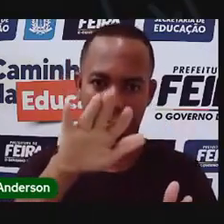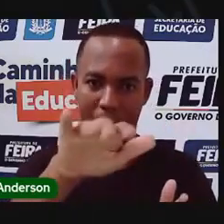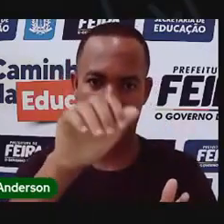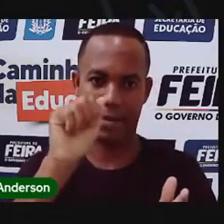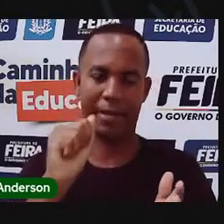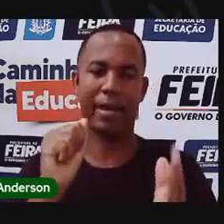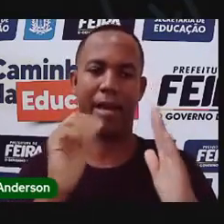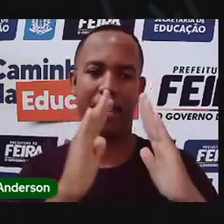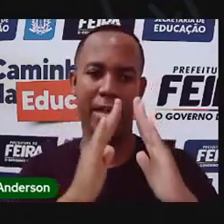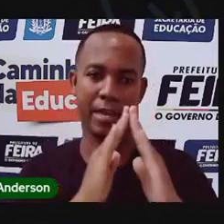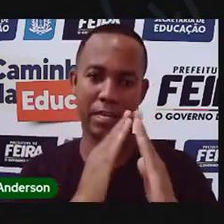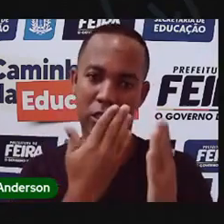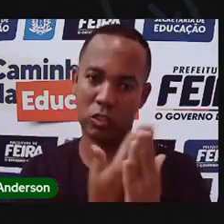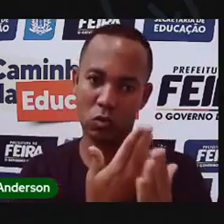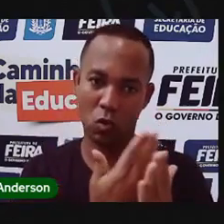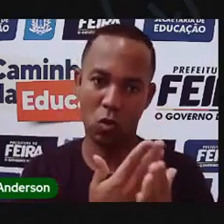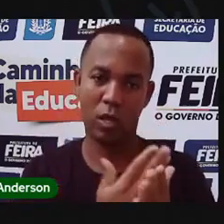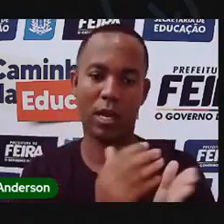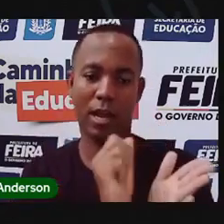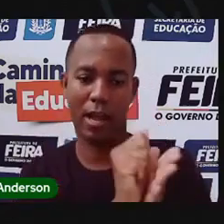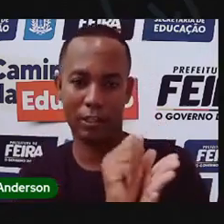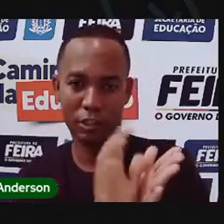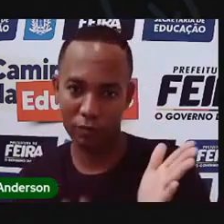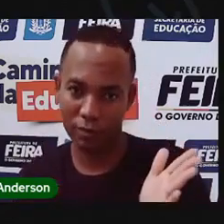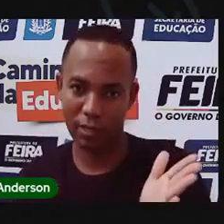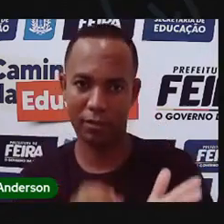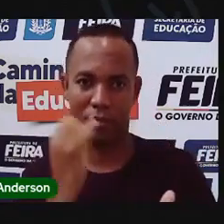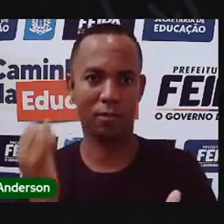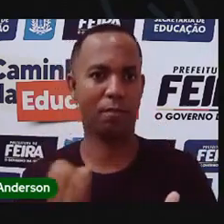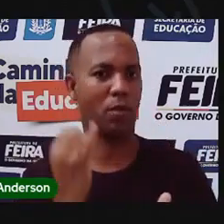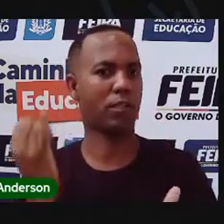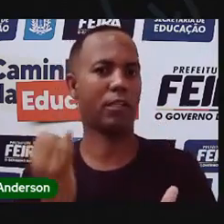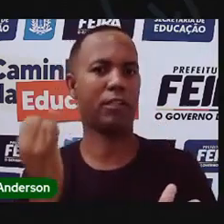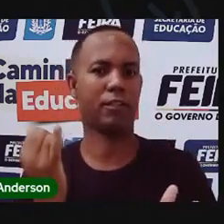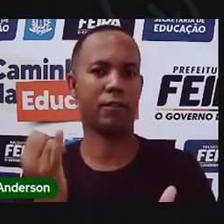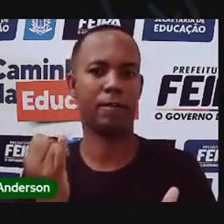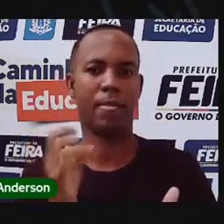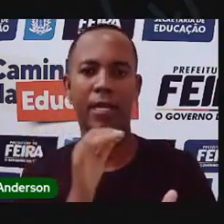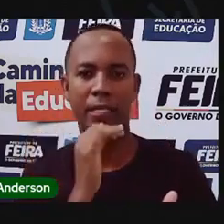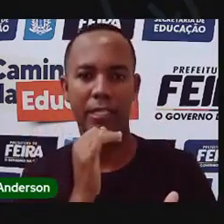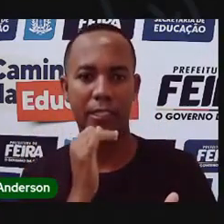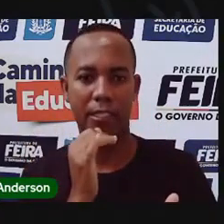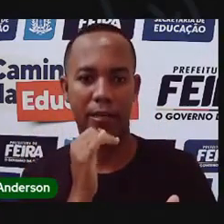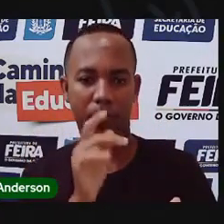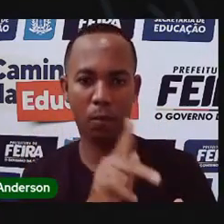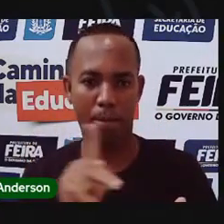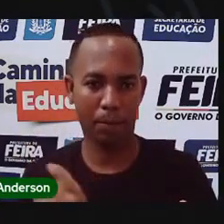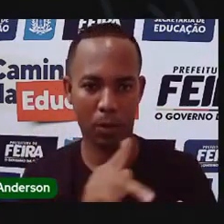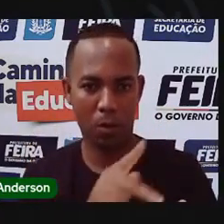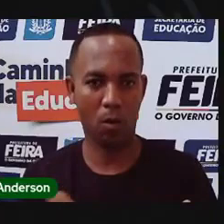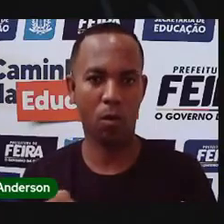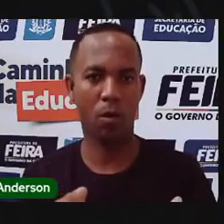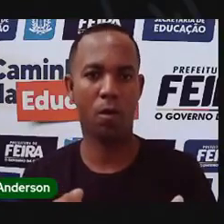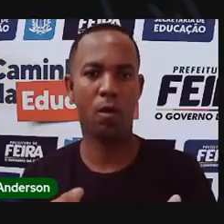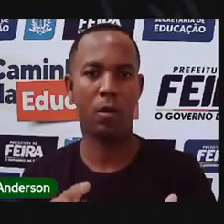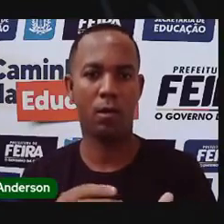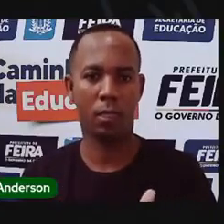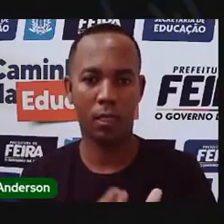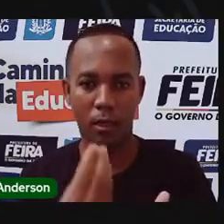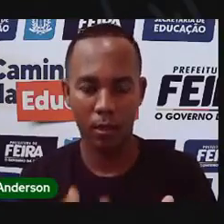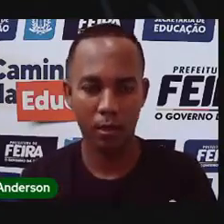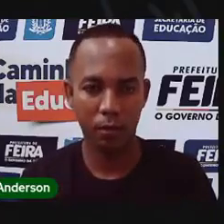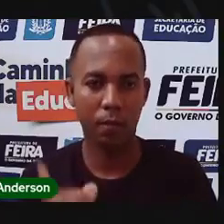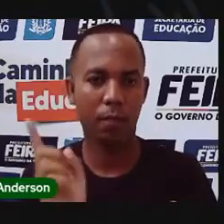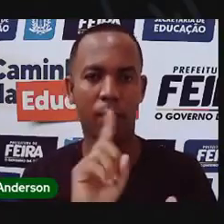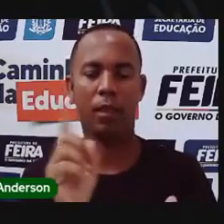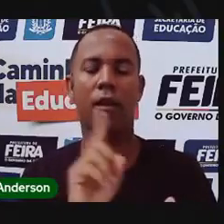e devolver depois de realizada, certo? Não é a atividade que a pró de vocês, a pró que vocês